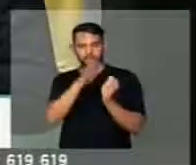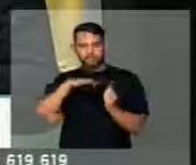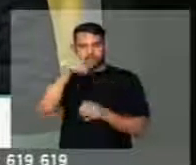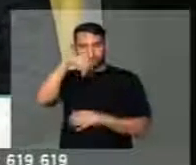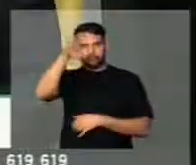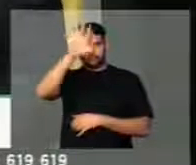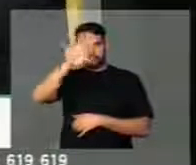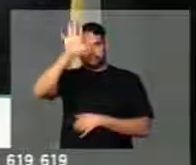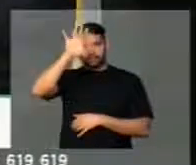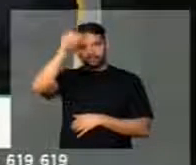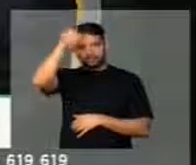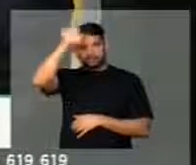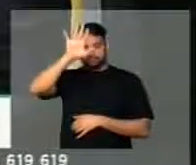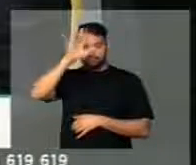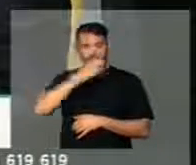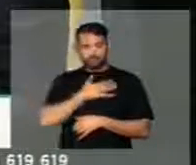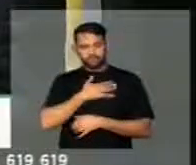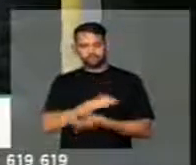do Nordeste,